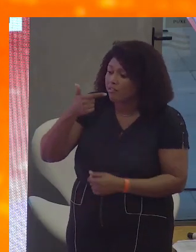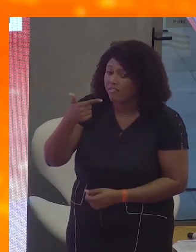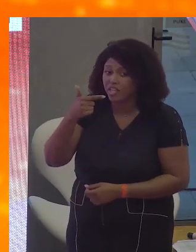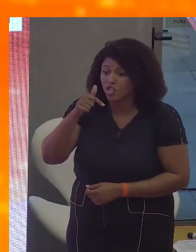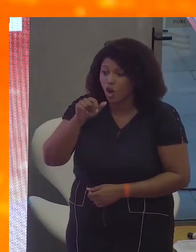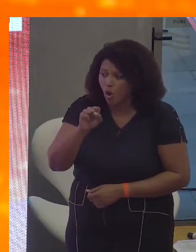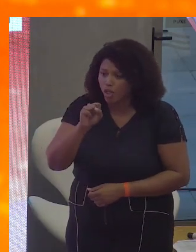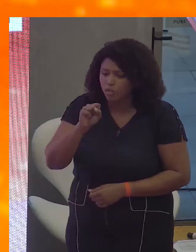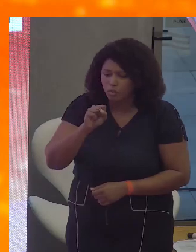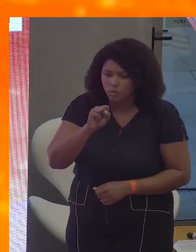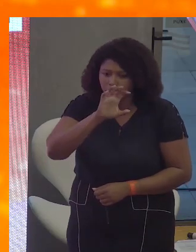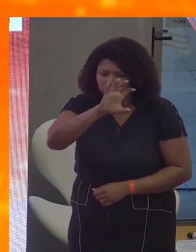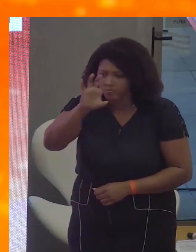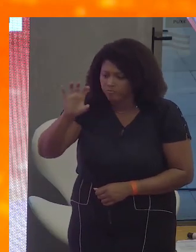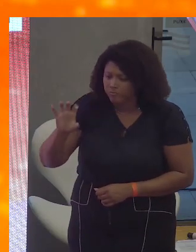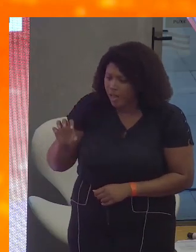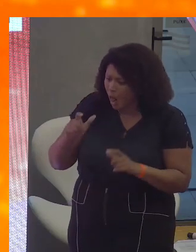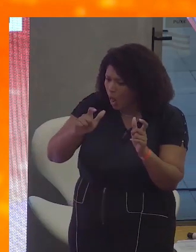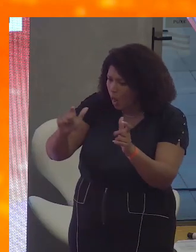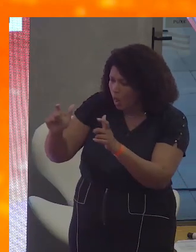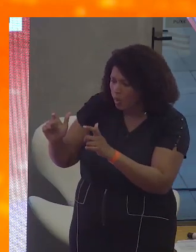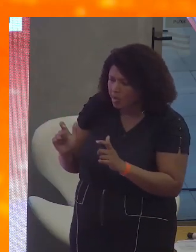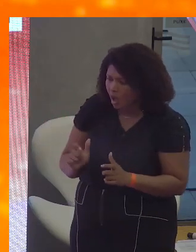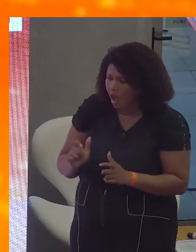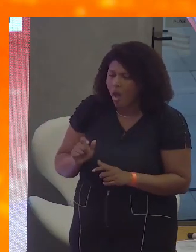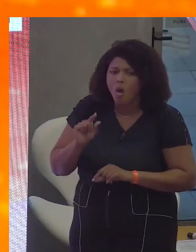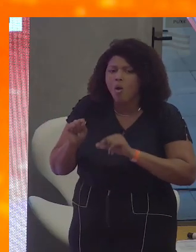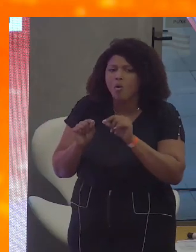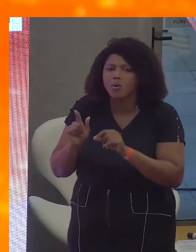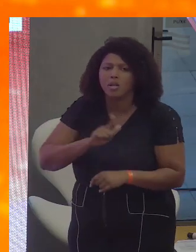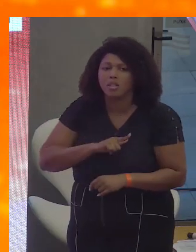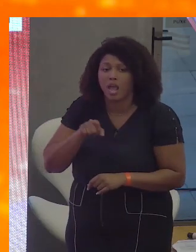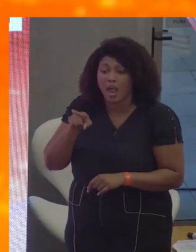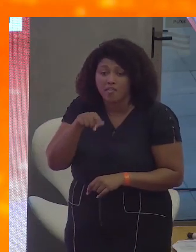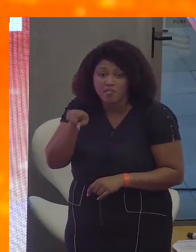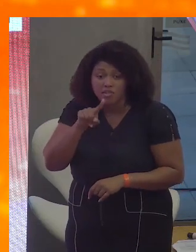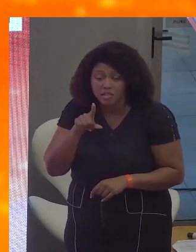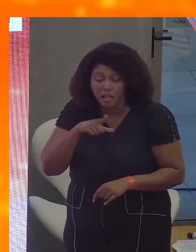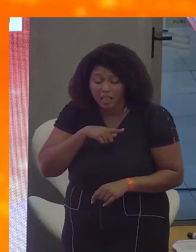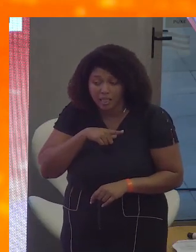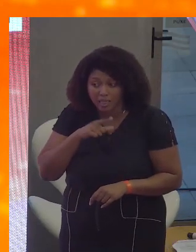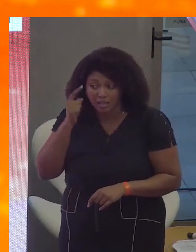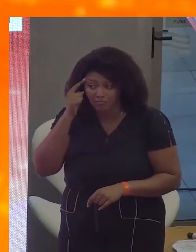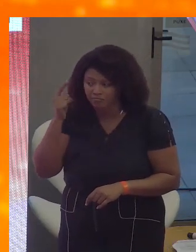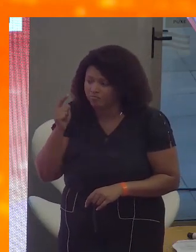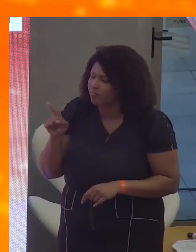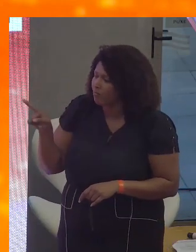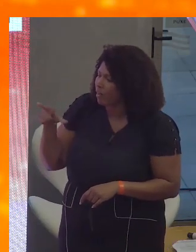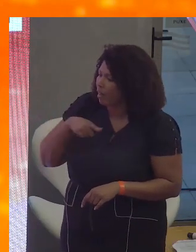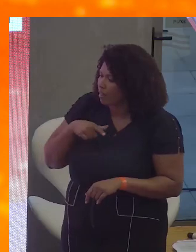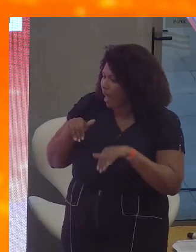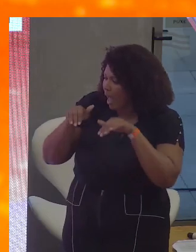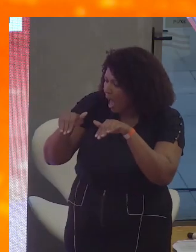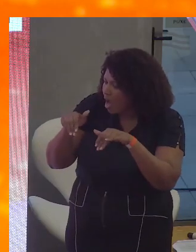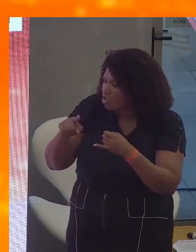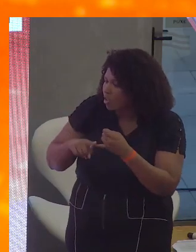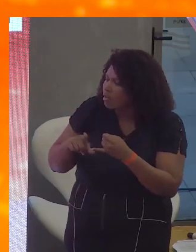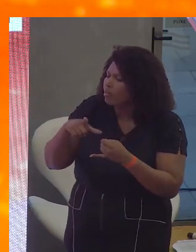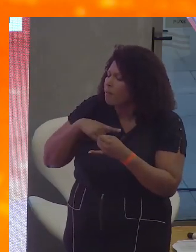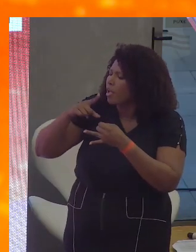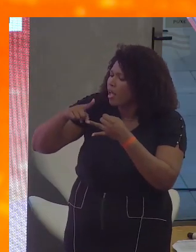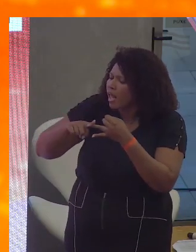28 Estados-membros, o que a gente tem? Só para vocês terem uma ideia, eu trouxe algumas questões. Áustria, Eslovênia, Países Baixos,